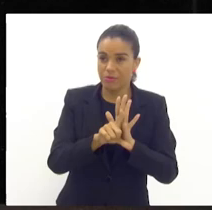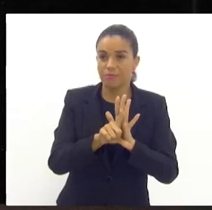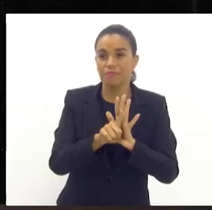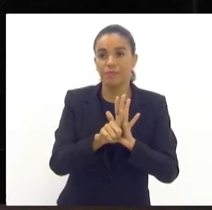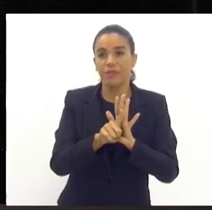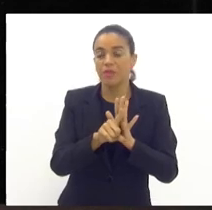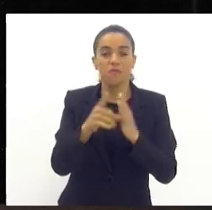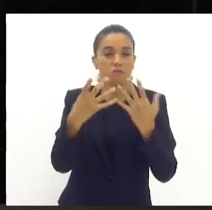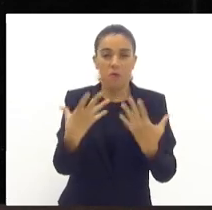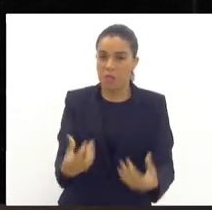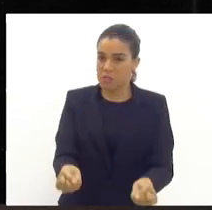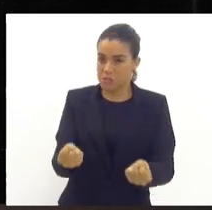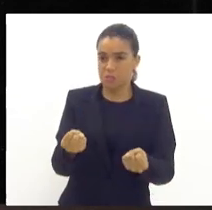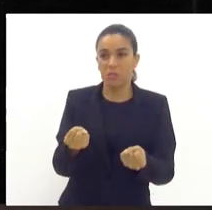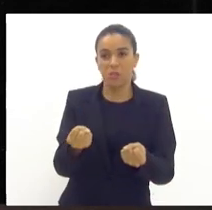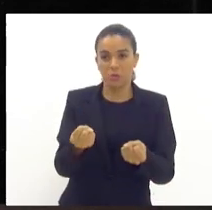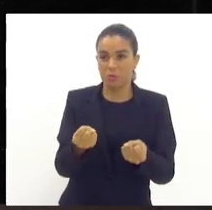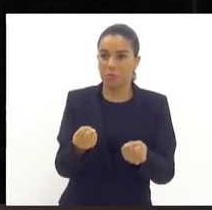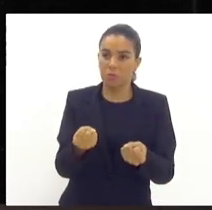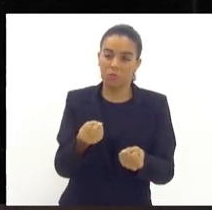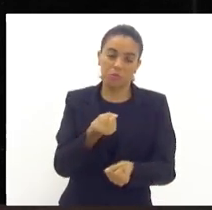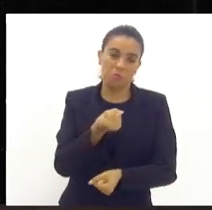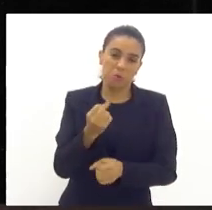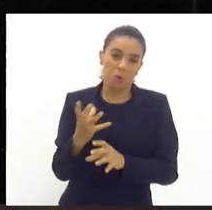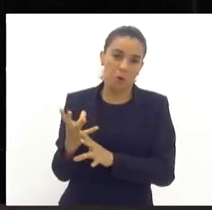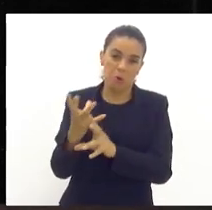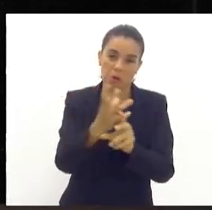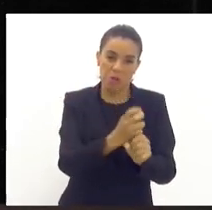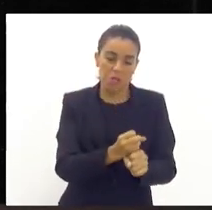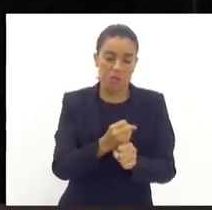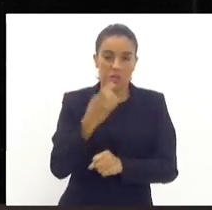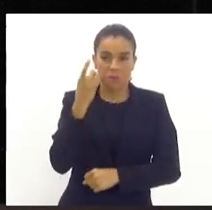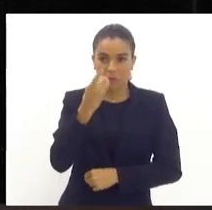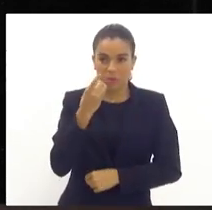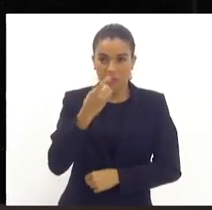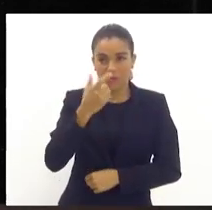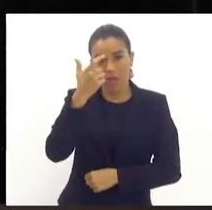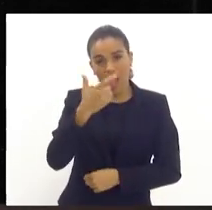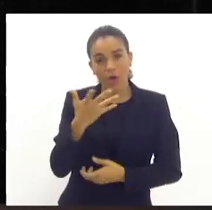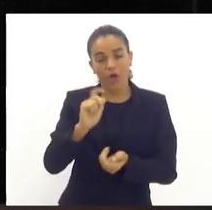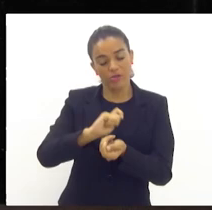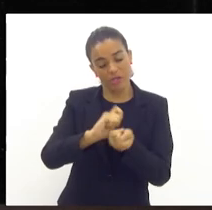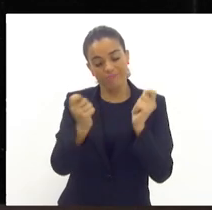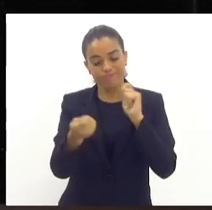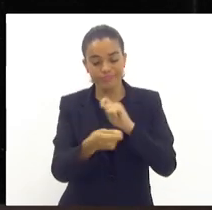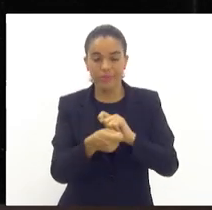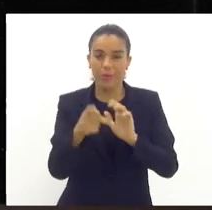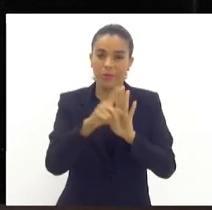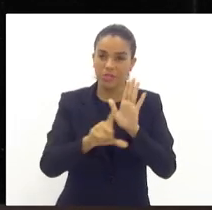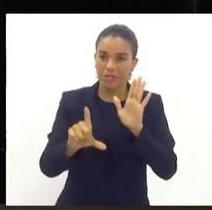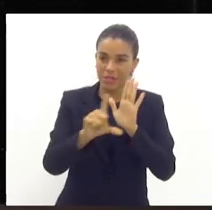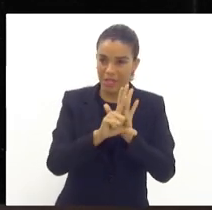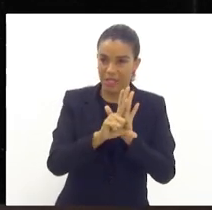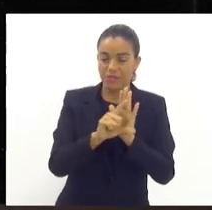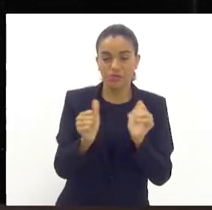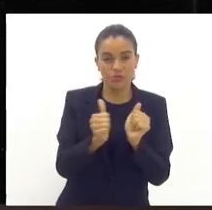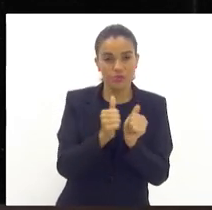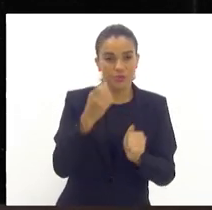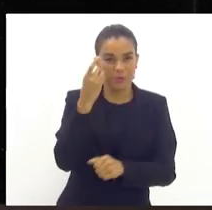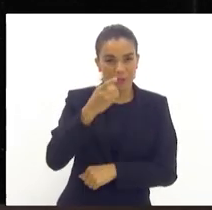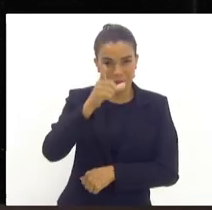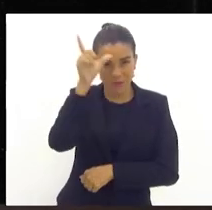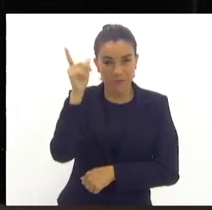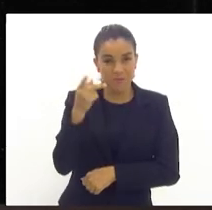aqui nessa casa por um número de deputados aqui, e que eu já estou reformulando esse projeto de lei junto com o deputado Luiz Paulo. Nós